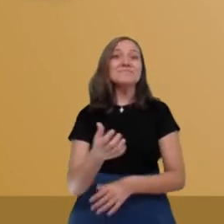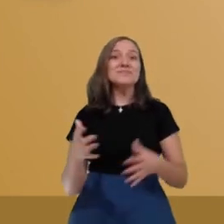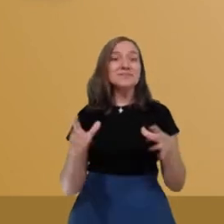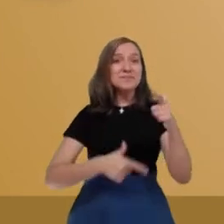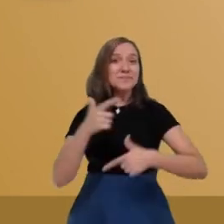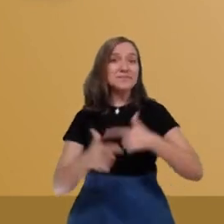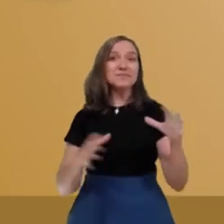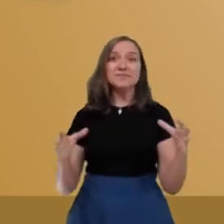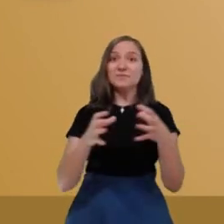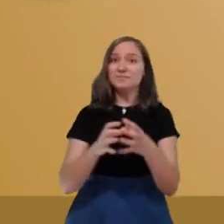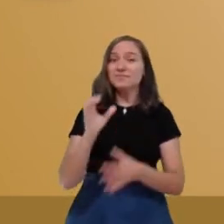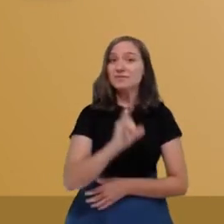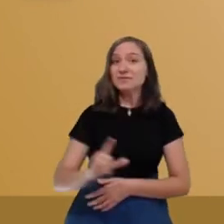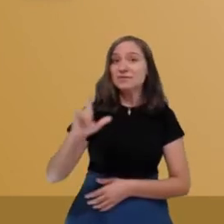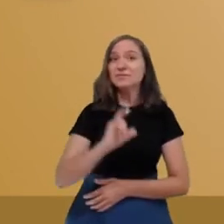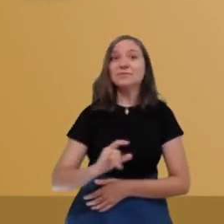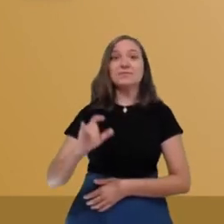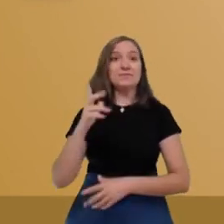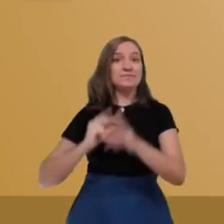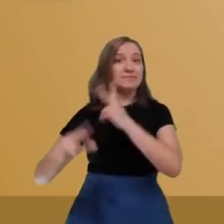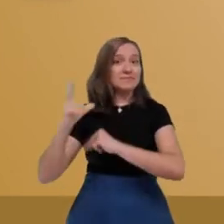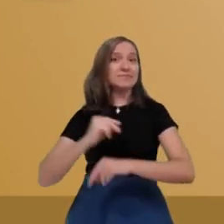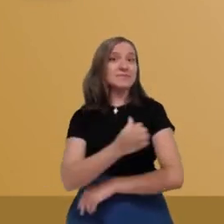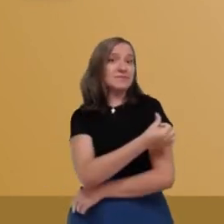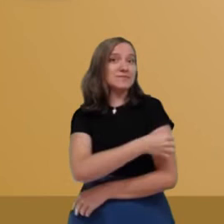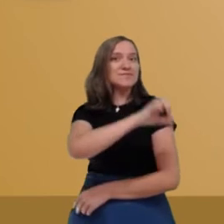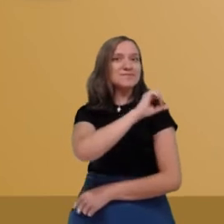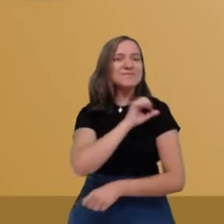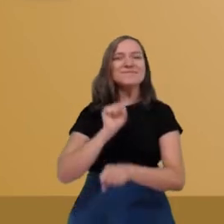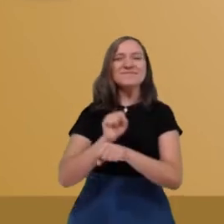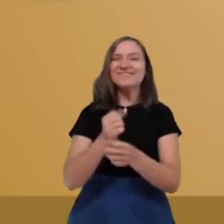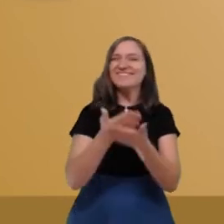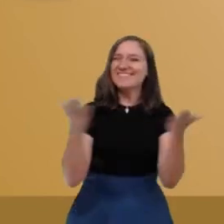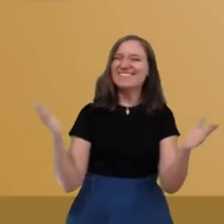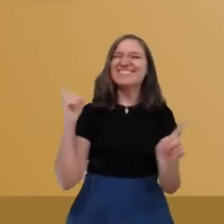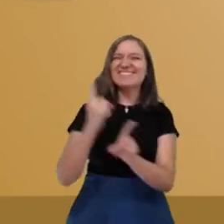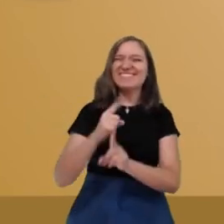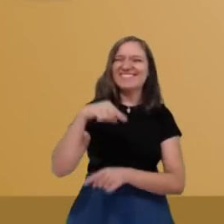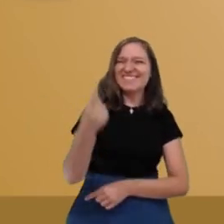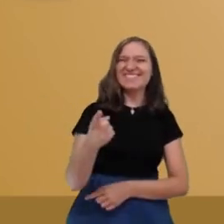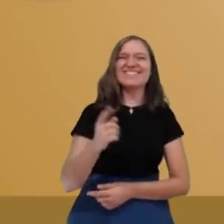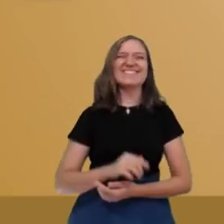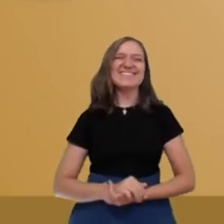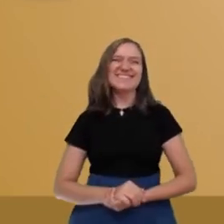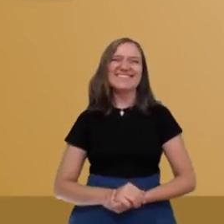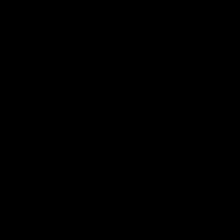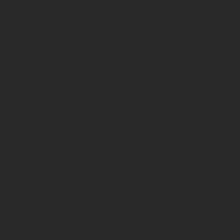da adolescência de sexto ao nono ano. Espero você, hein? Até lá!